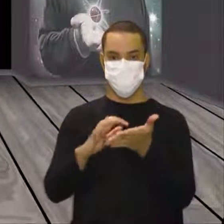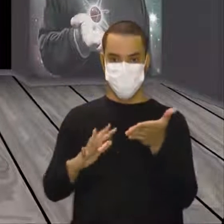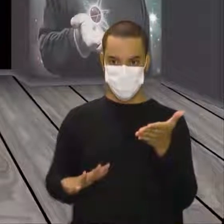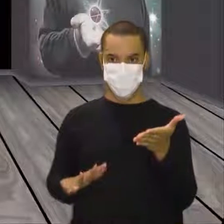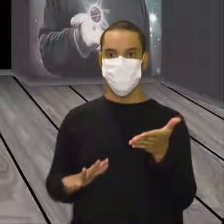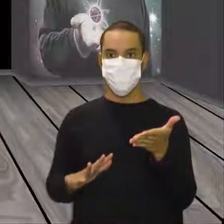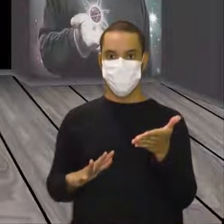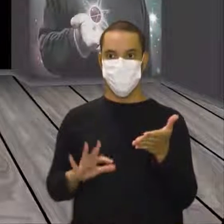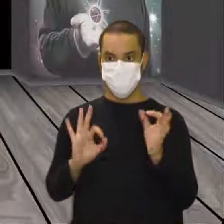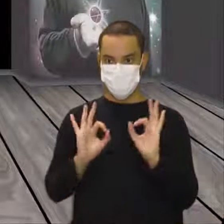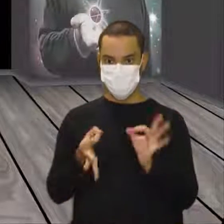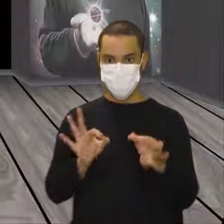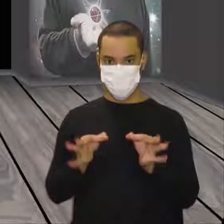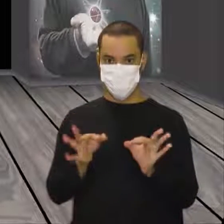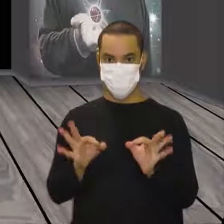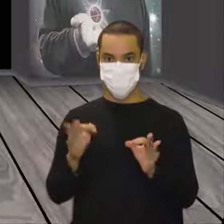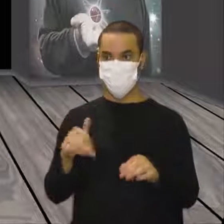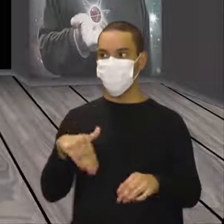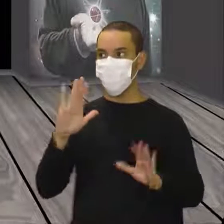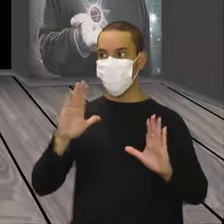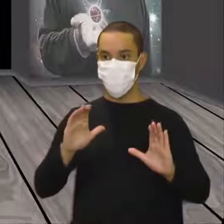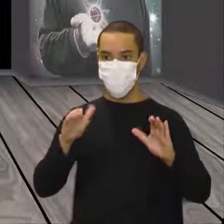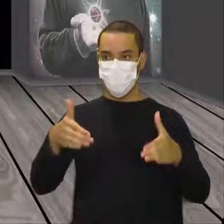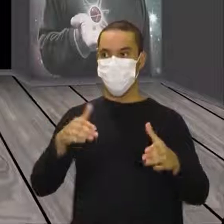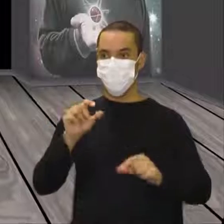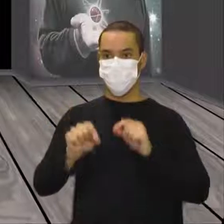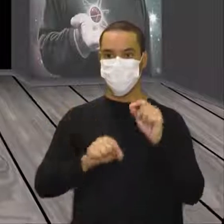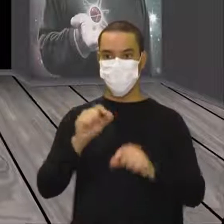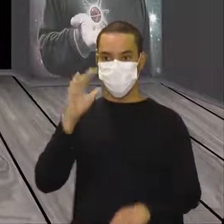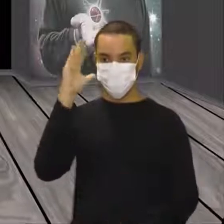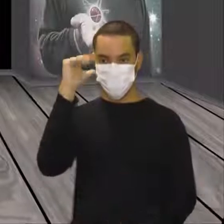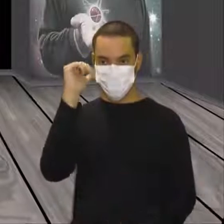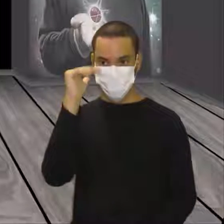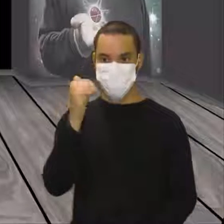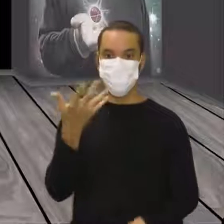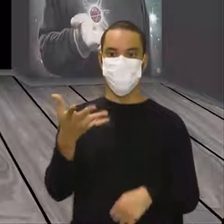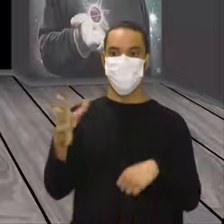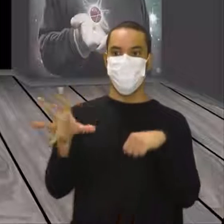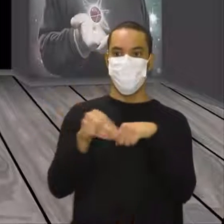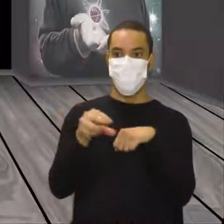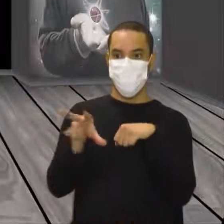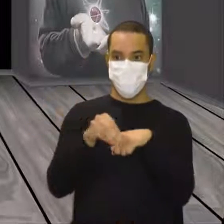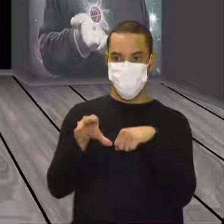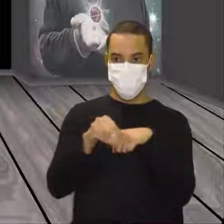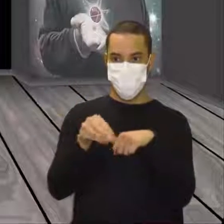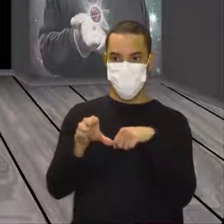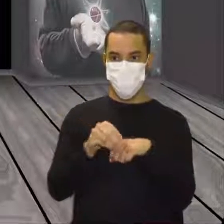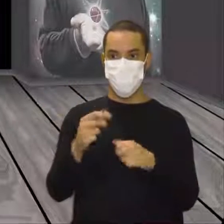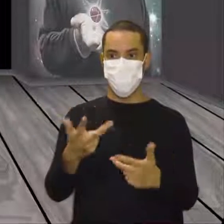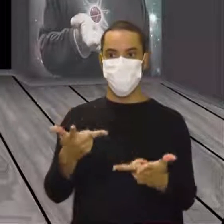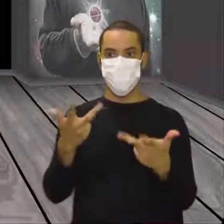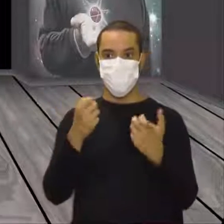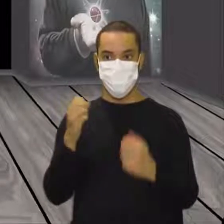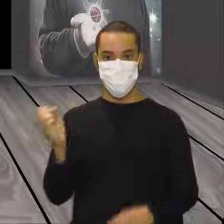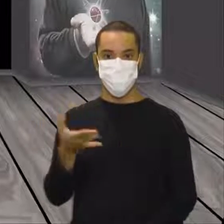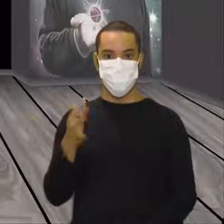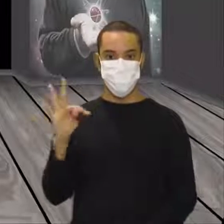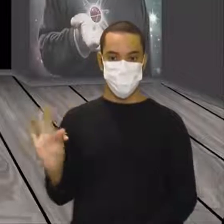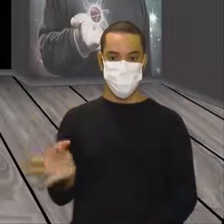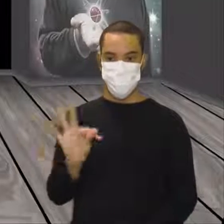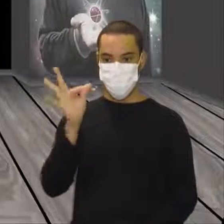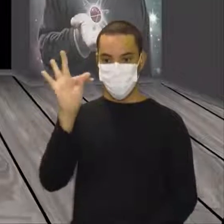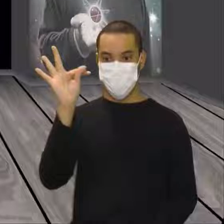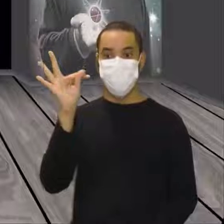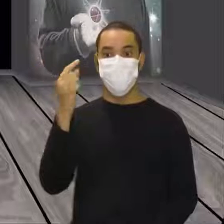vendo aí que são atividades mais voltadas para ter curiosidade, conhecimento, dá uma olhada, né, em novas tecnologias aí,